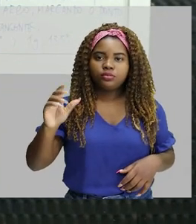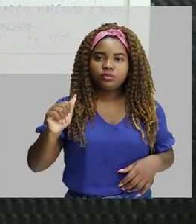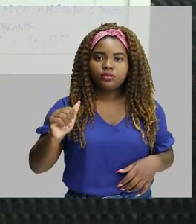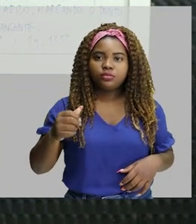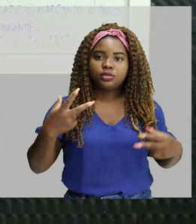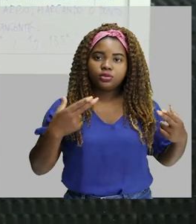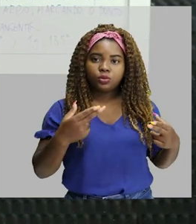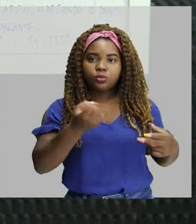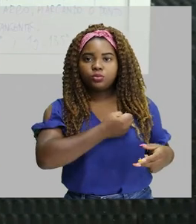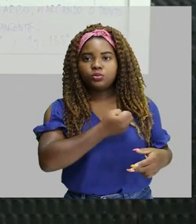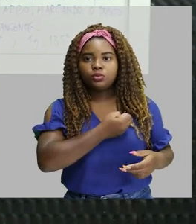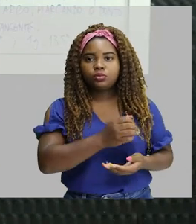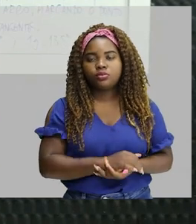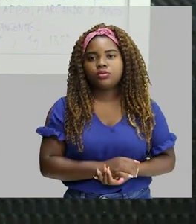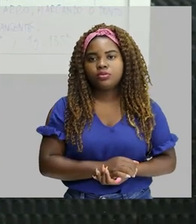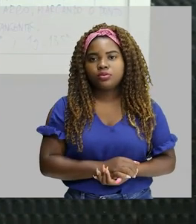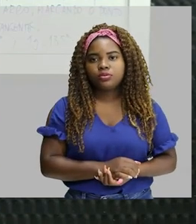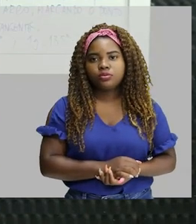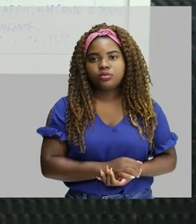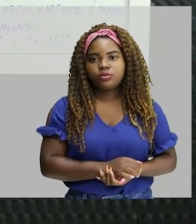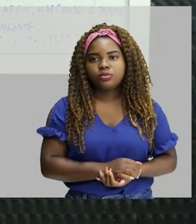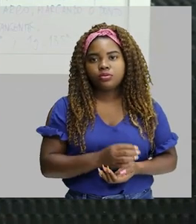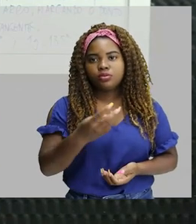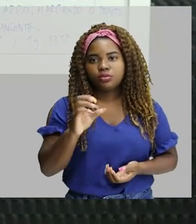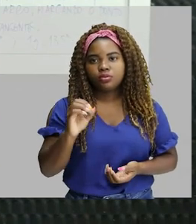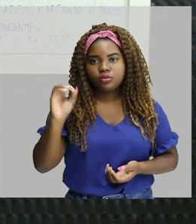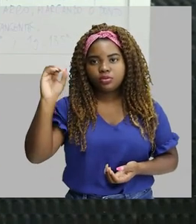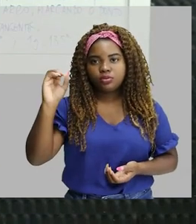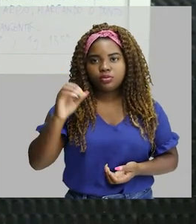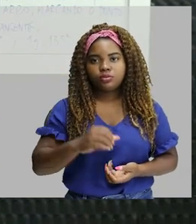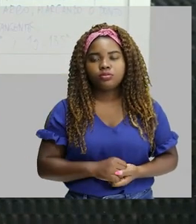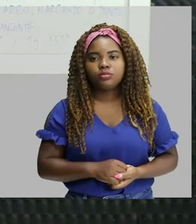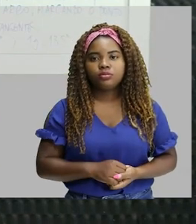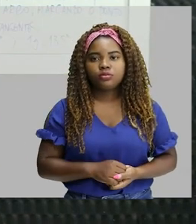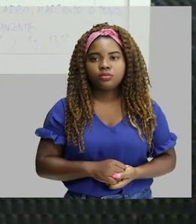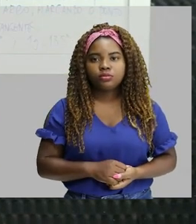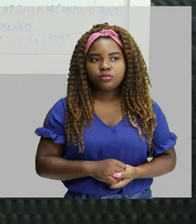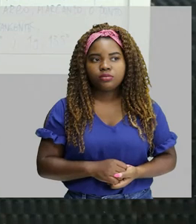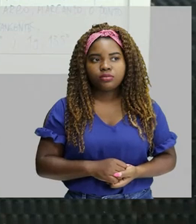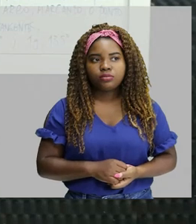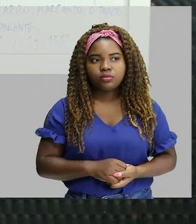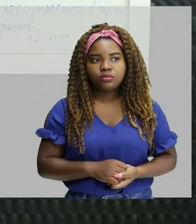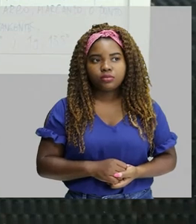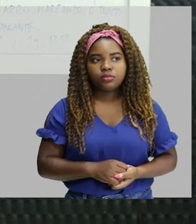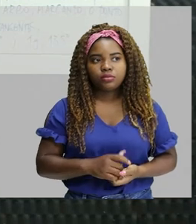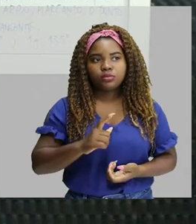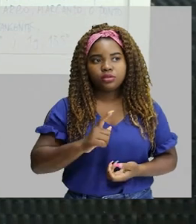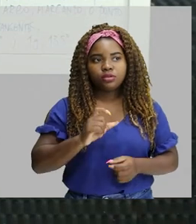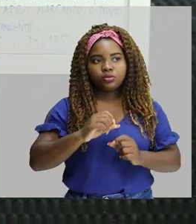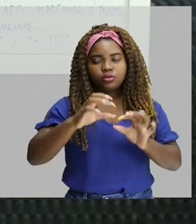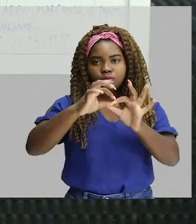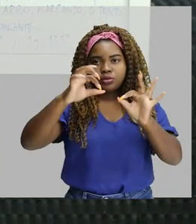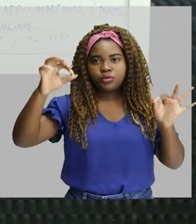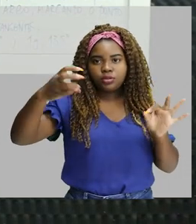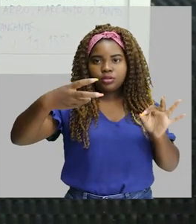valor que o seno de de 30º que aqui é 30 vi esse pedacinho